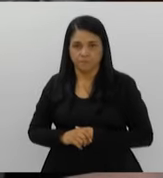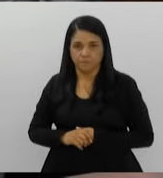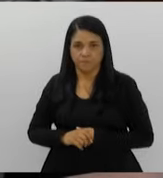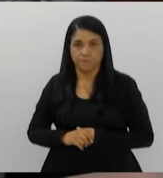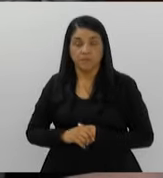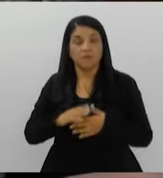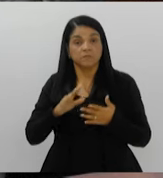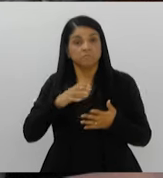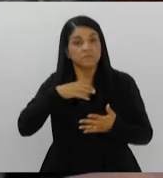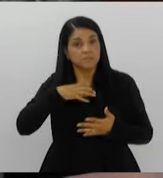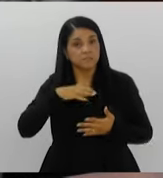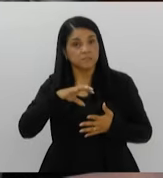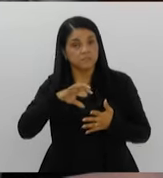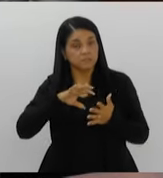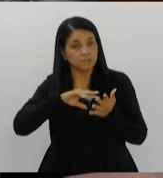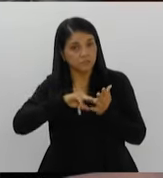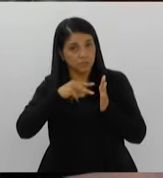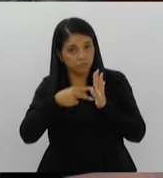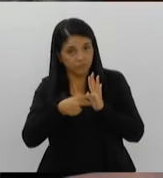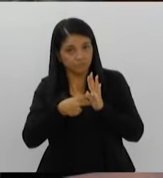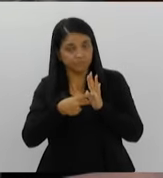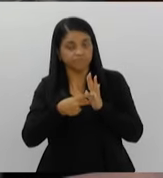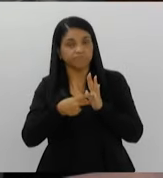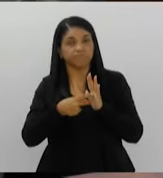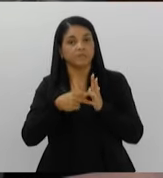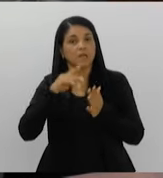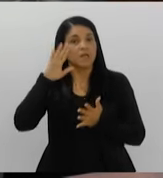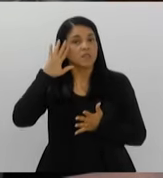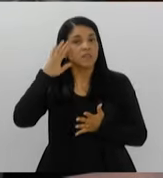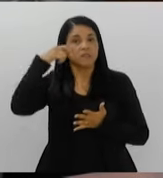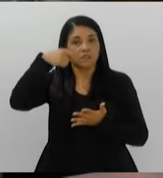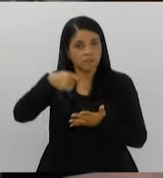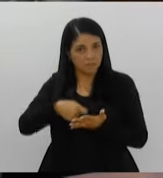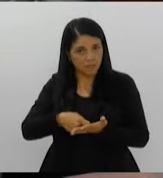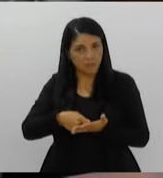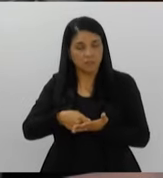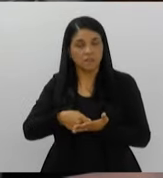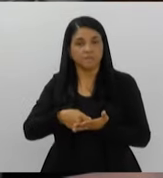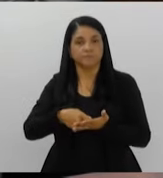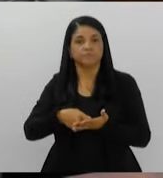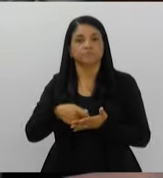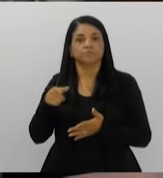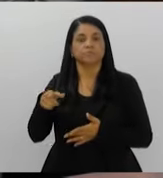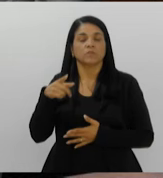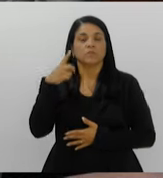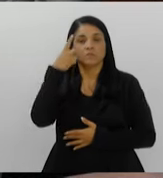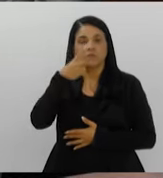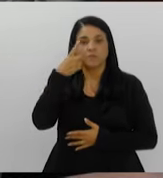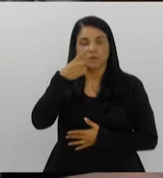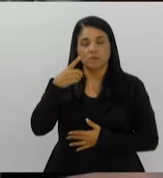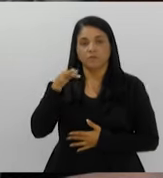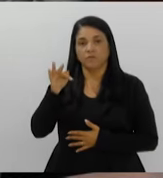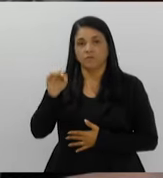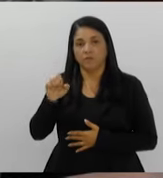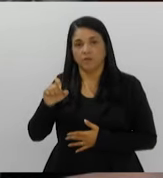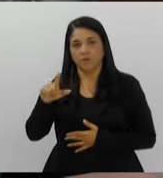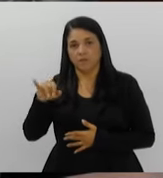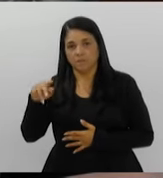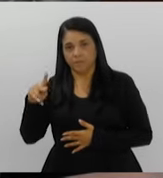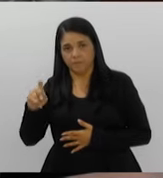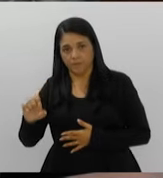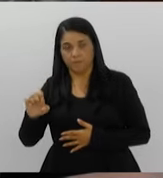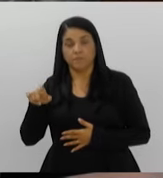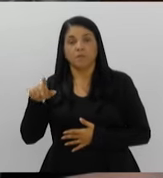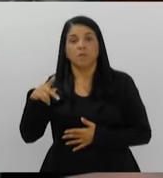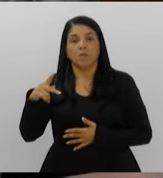sentido, muito acertada a decisão e corajosa a decisão de vanguarda do deputado Felipe Pobel, eu tenho absoluta convicção